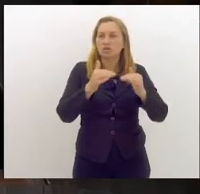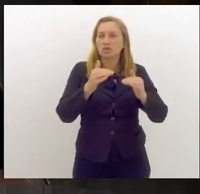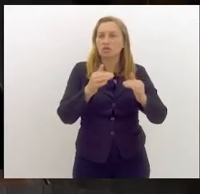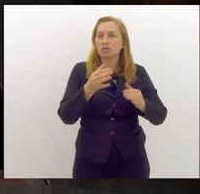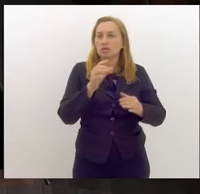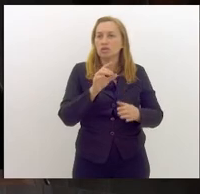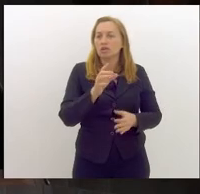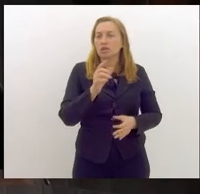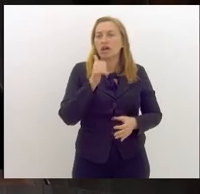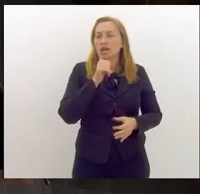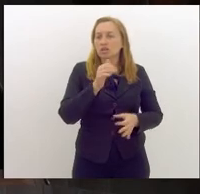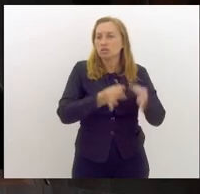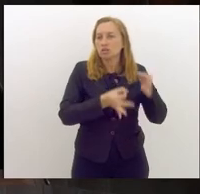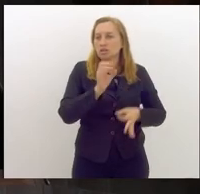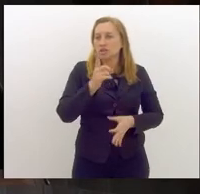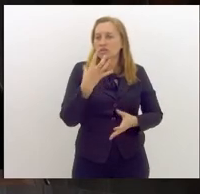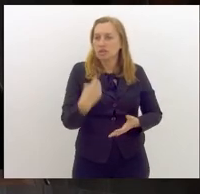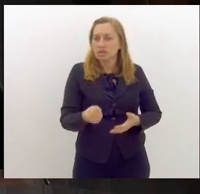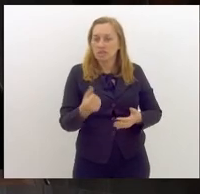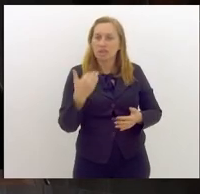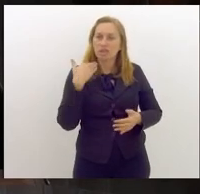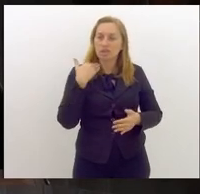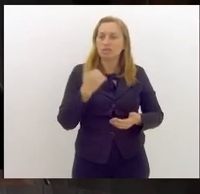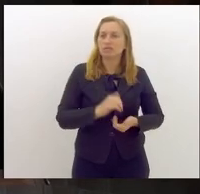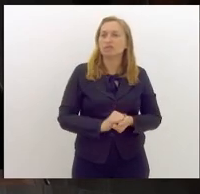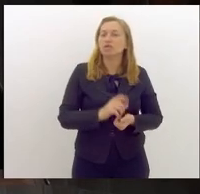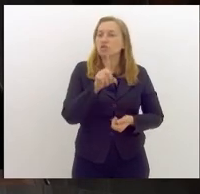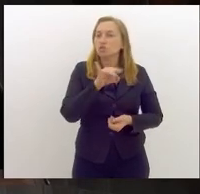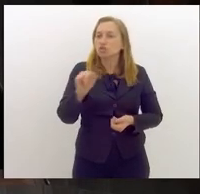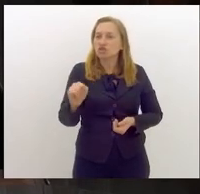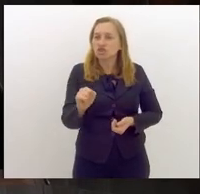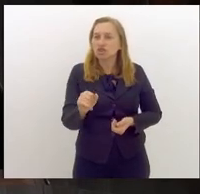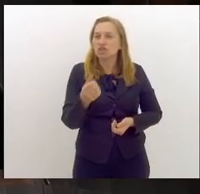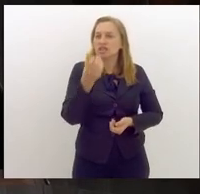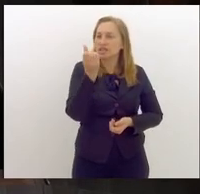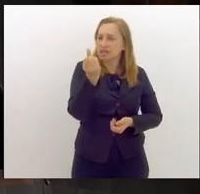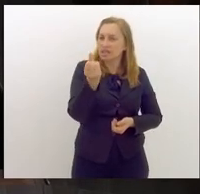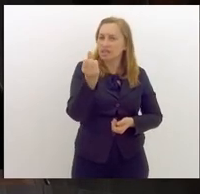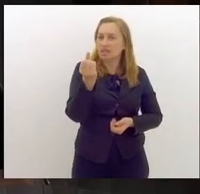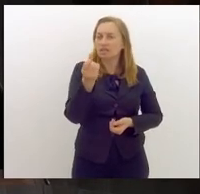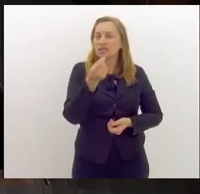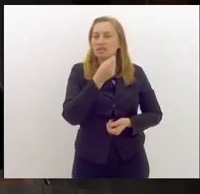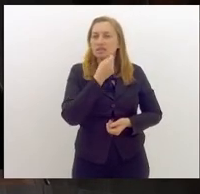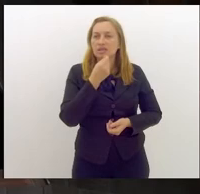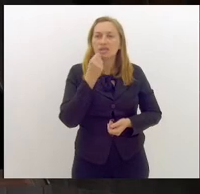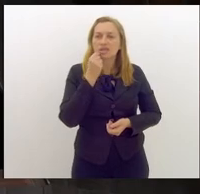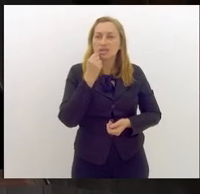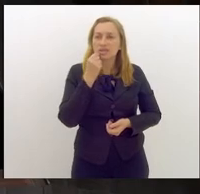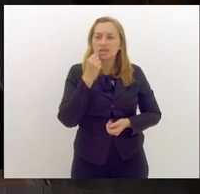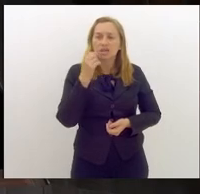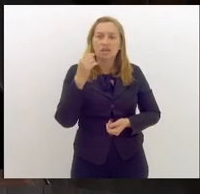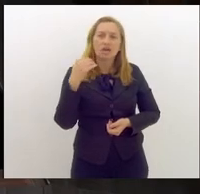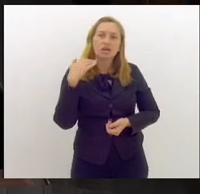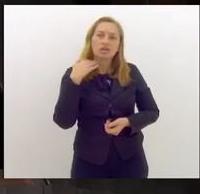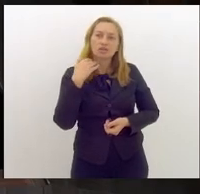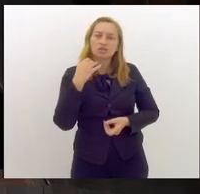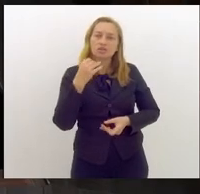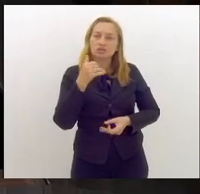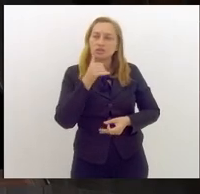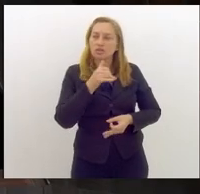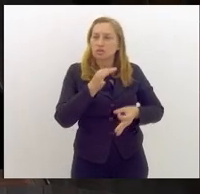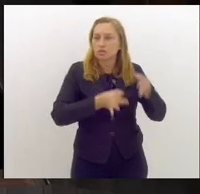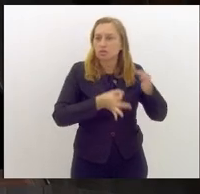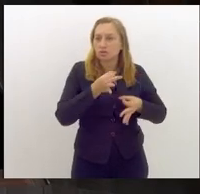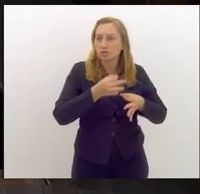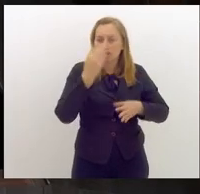acata aí no dia 6 de setembro ela manda uma carta